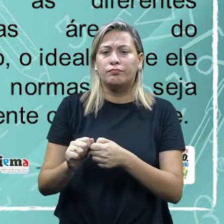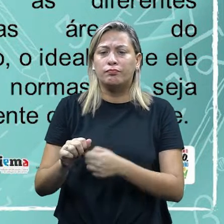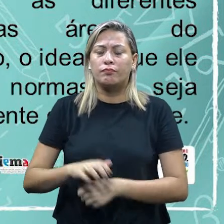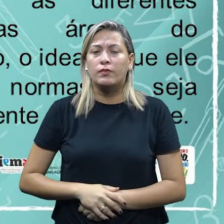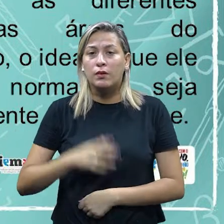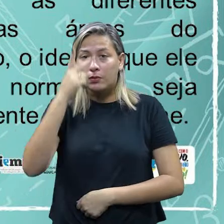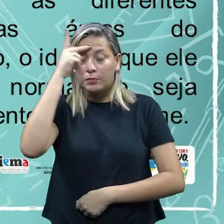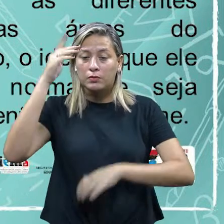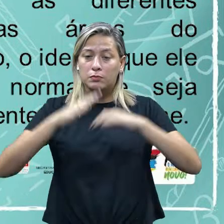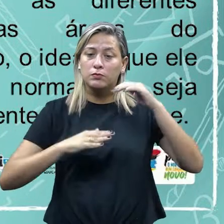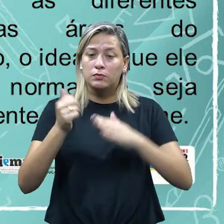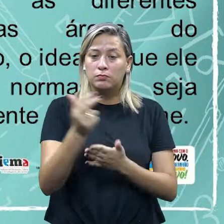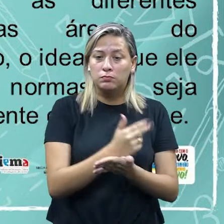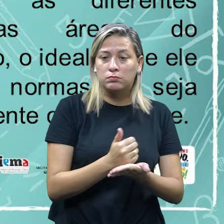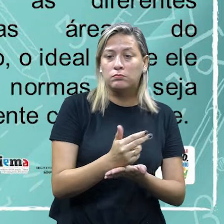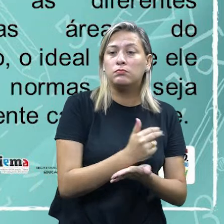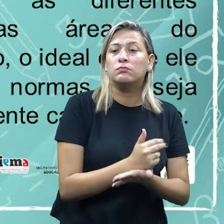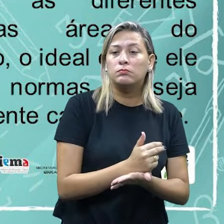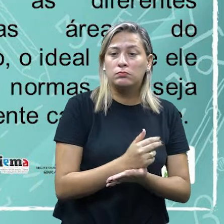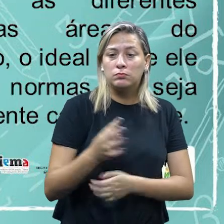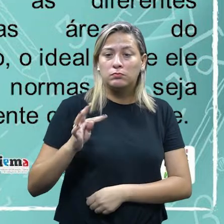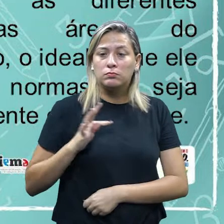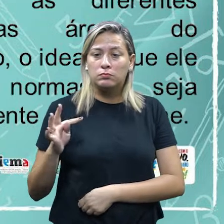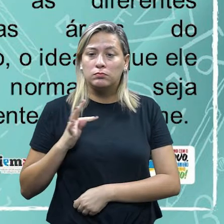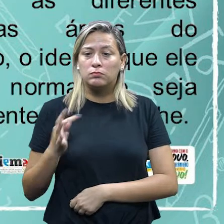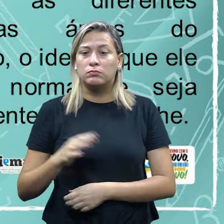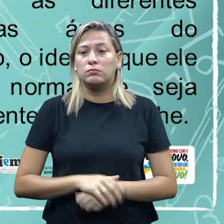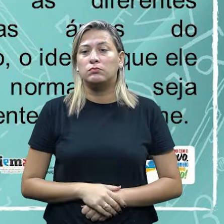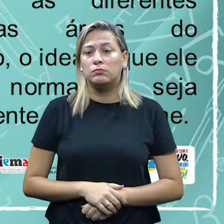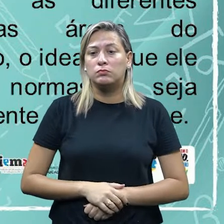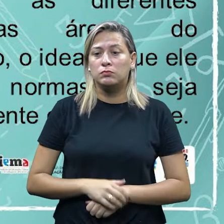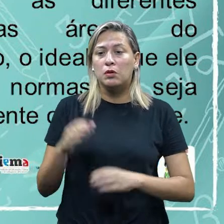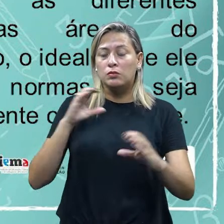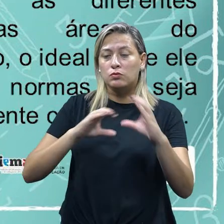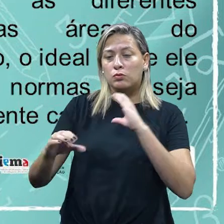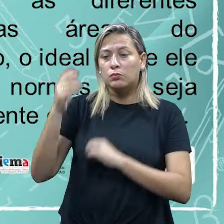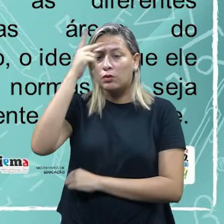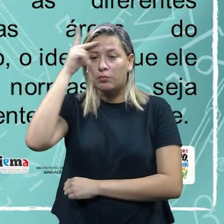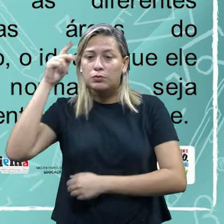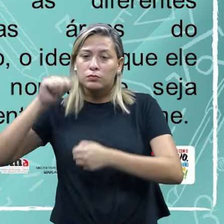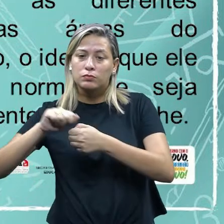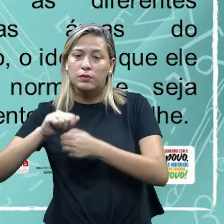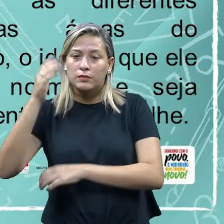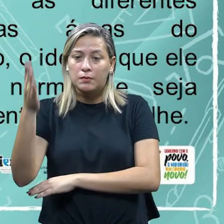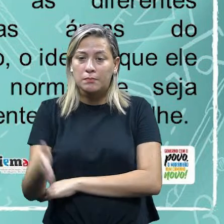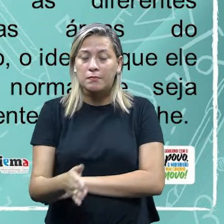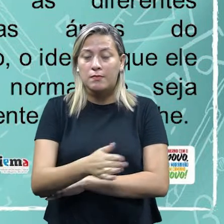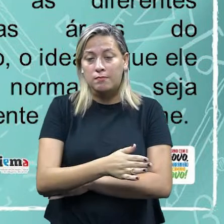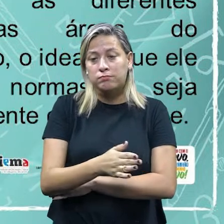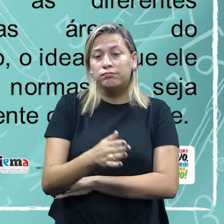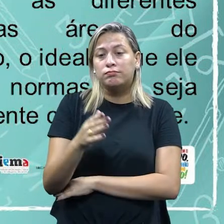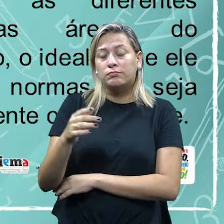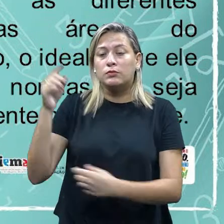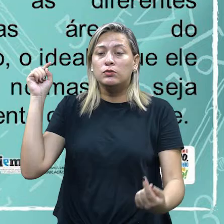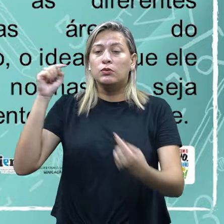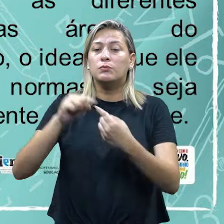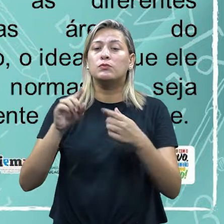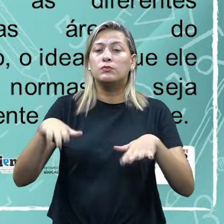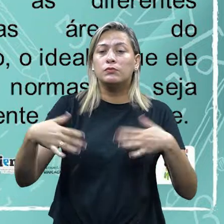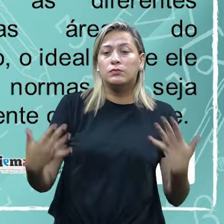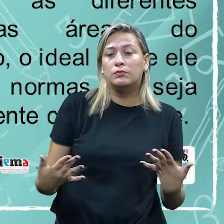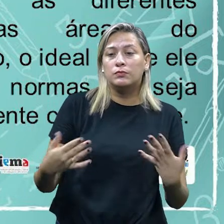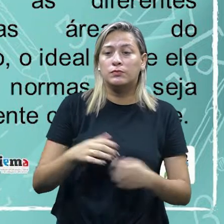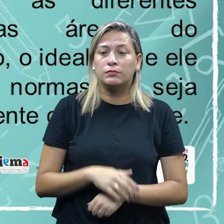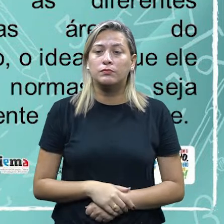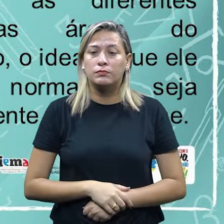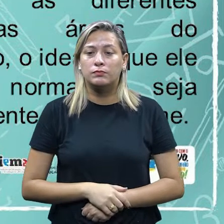se comunicar com o fabricante, e o objetivo é atender às diferentes necessidades dessas áreas do conhecimento. Portanto, o ideal é